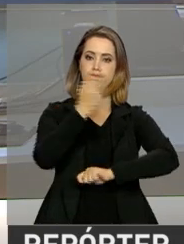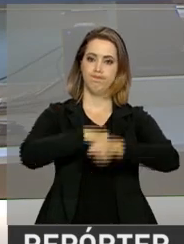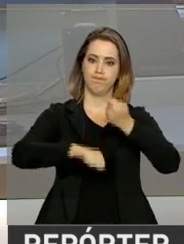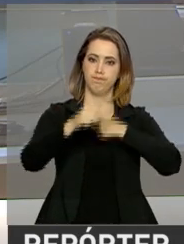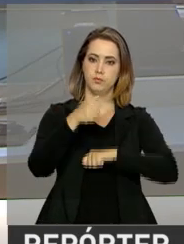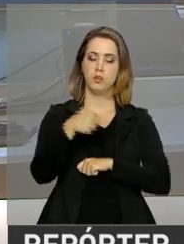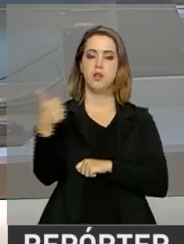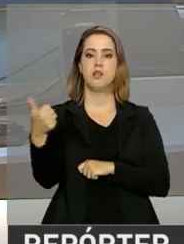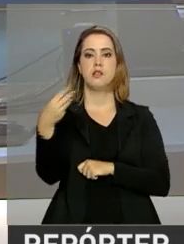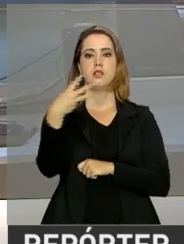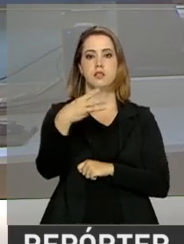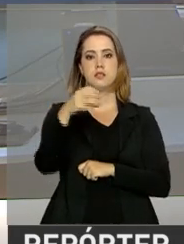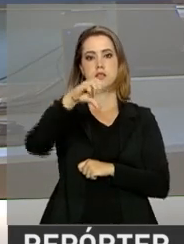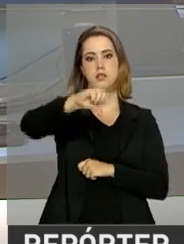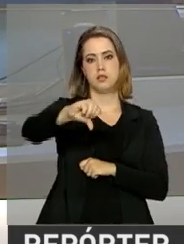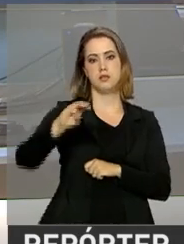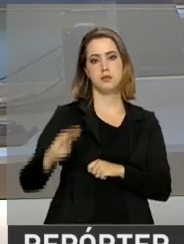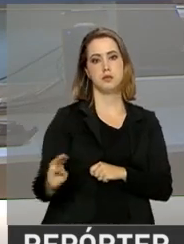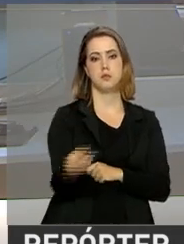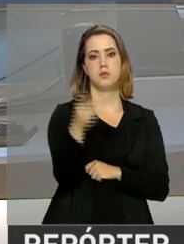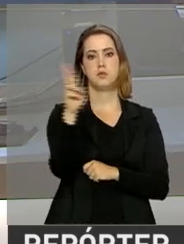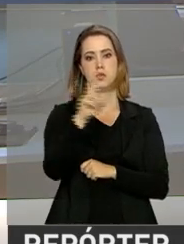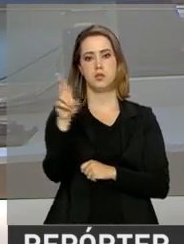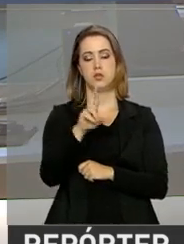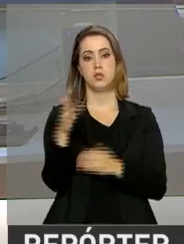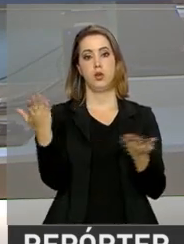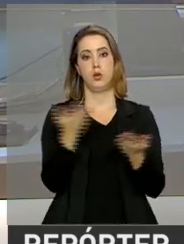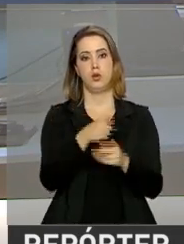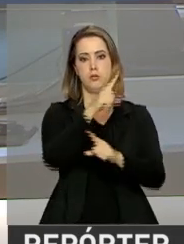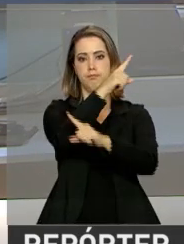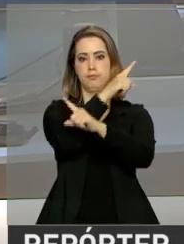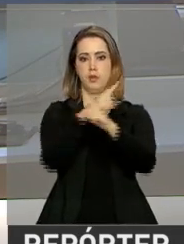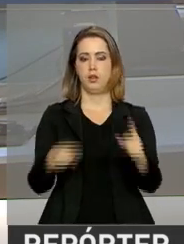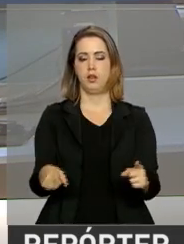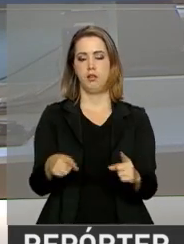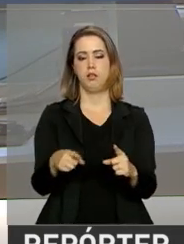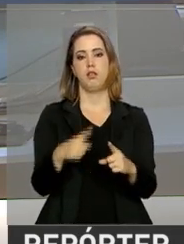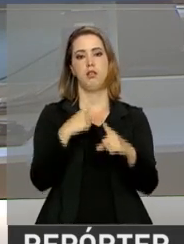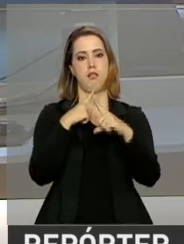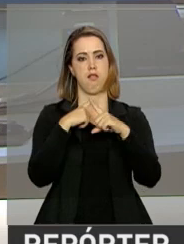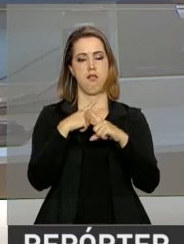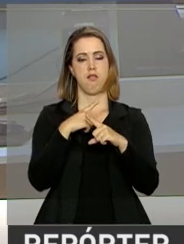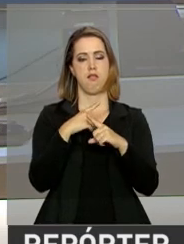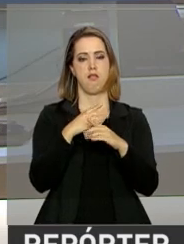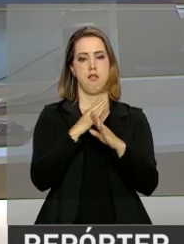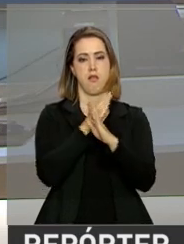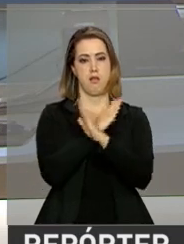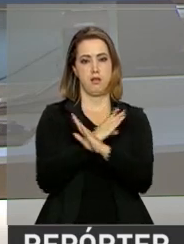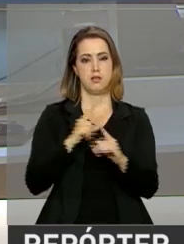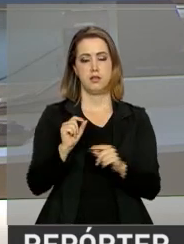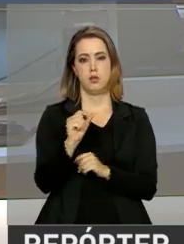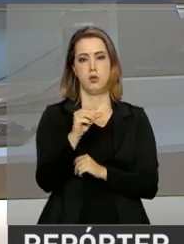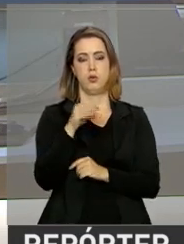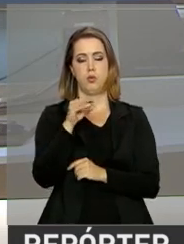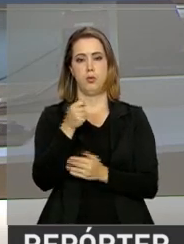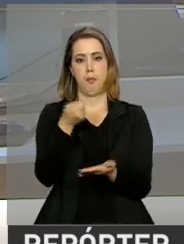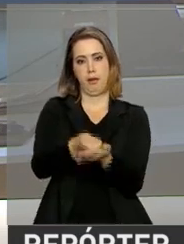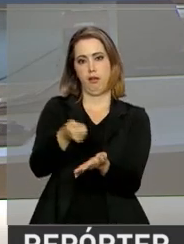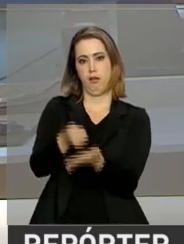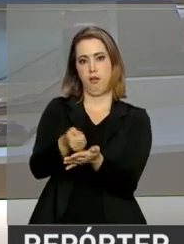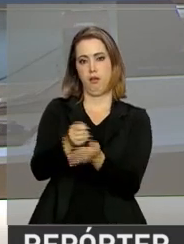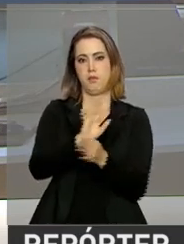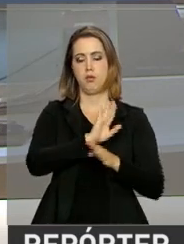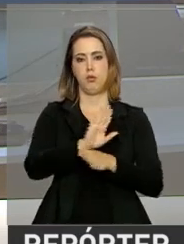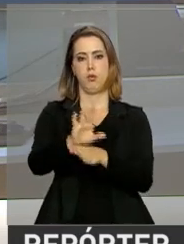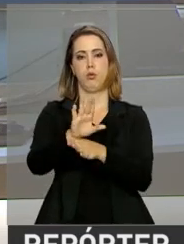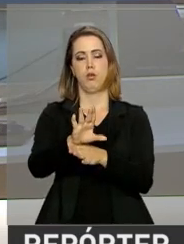139 milhões deais por ano com o cancelamento de mais de 8.4 auxílios doença o número